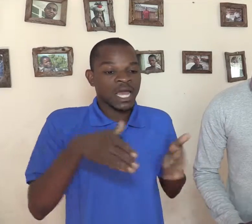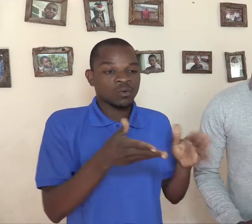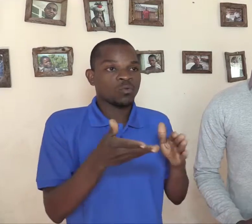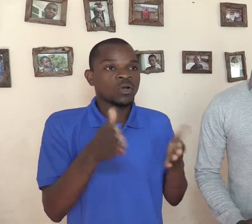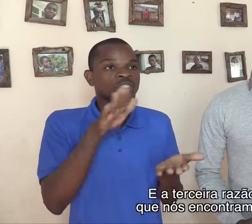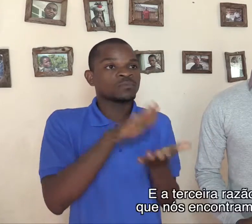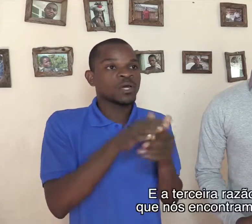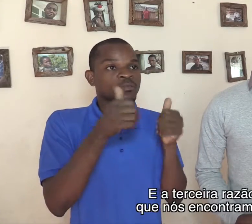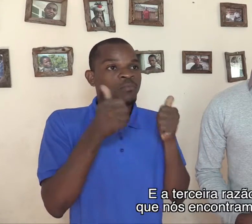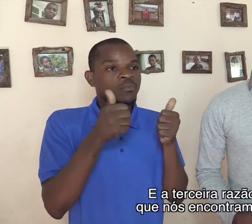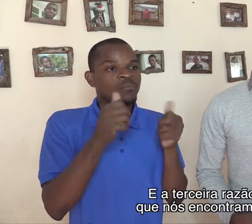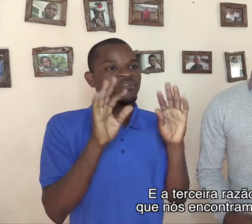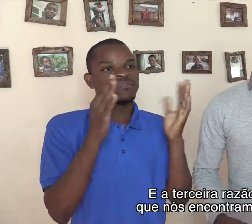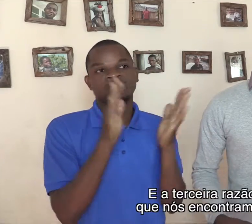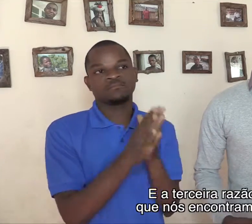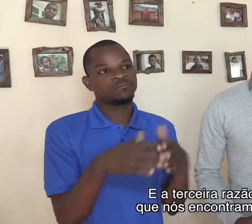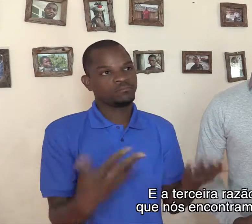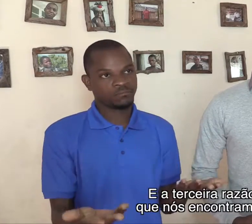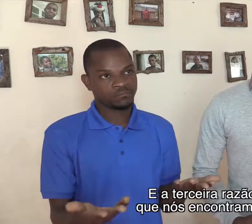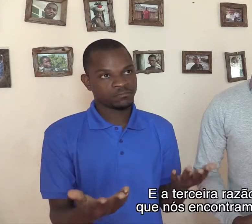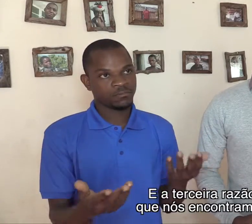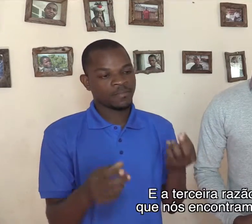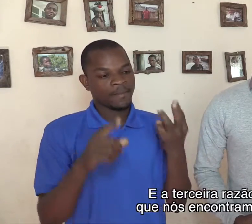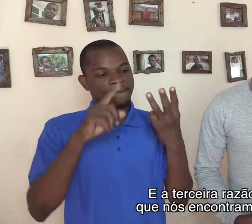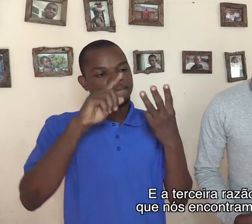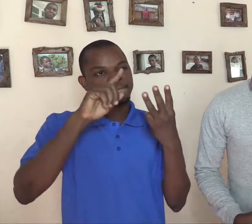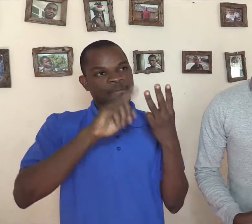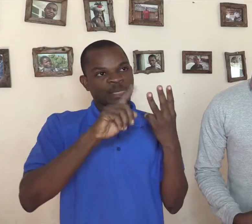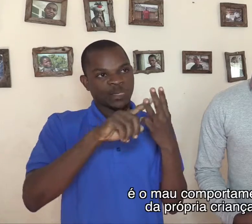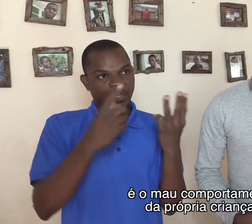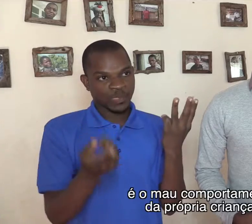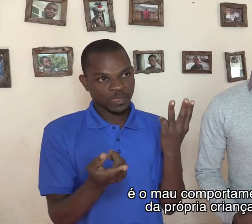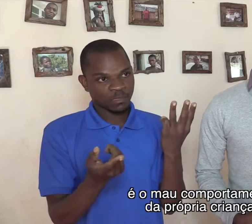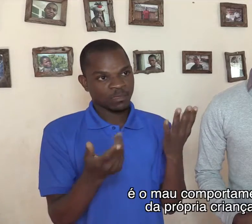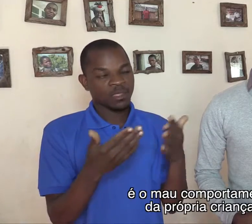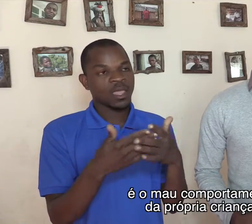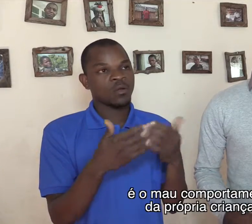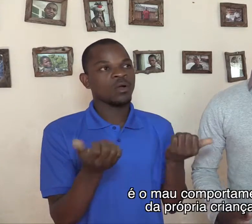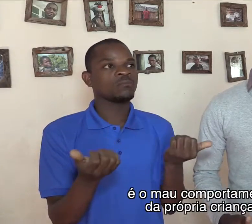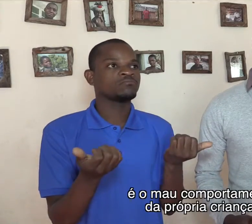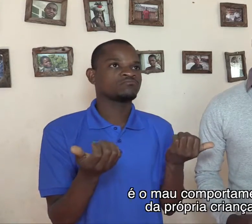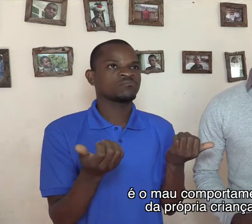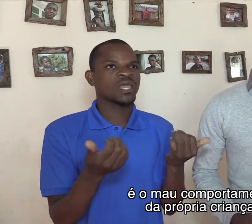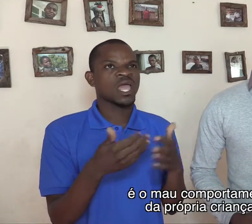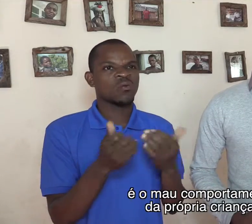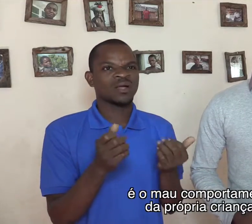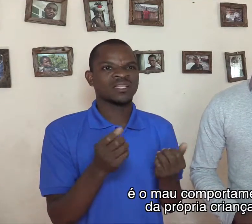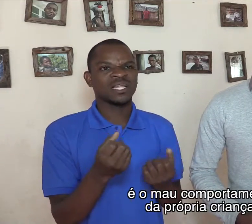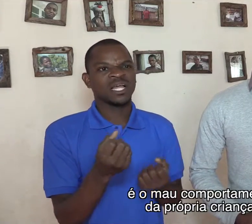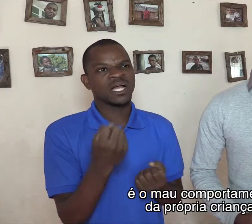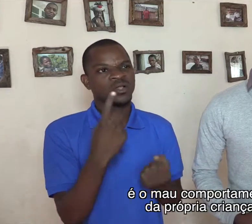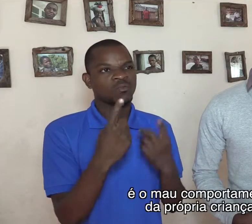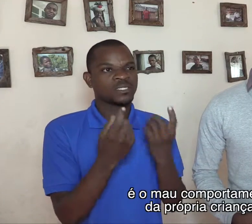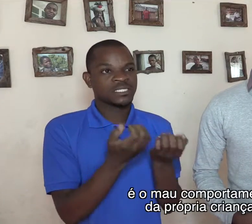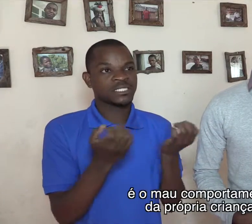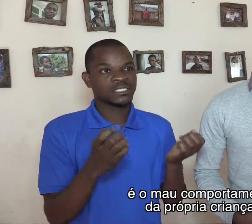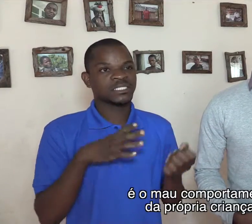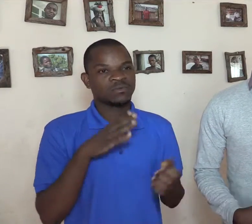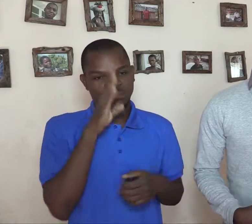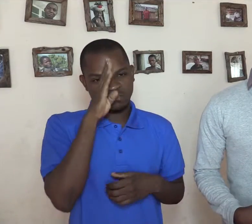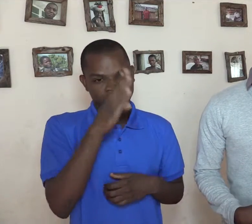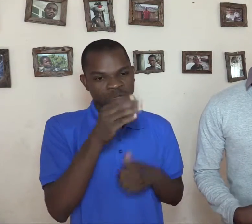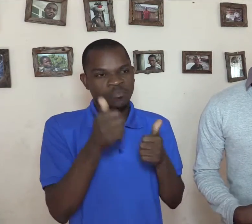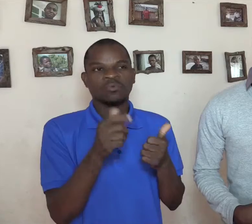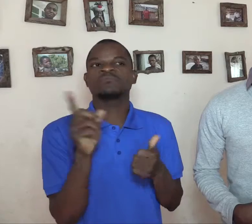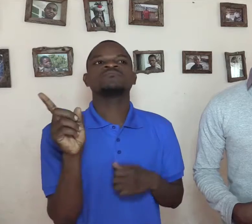viver. E a terceira razão é nós encontramos o comportamento, podemos assim dizer, da própria criança.